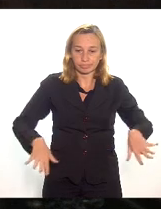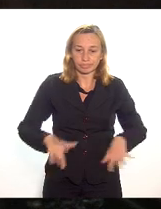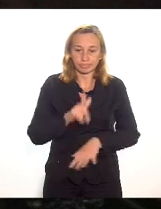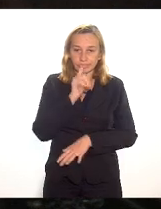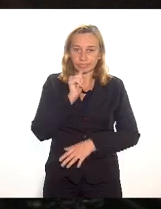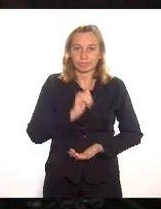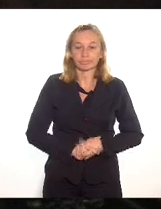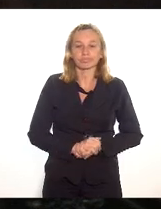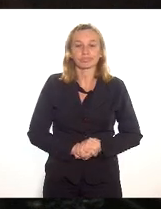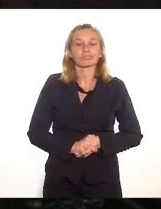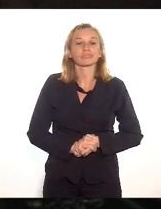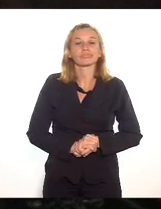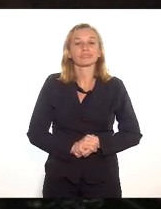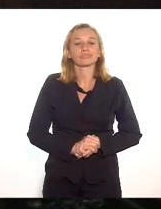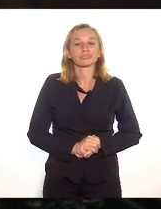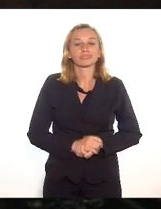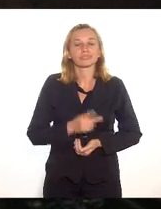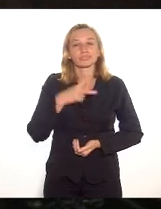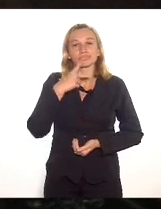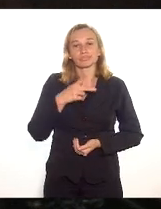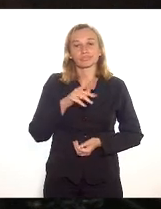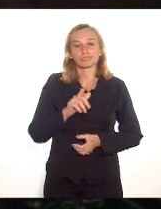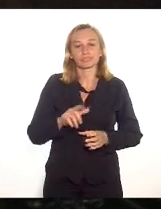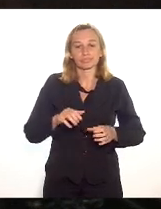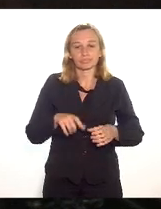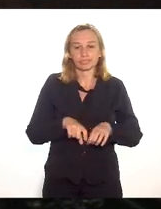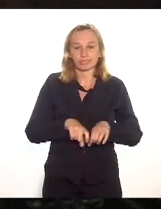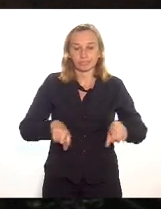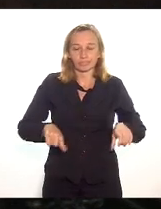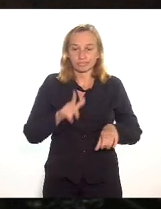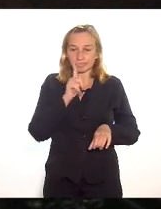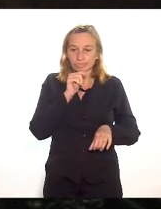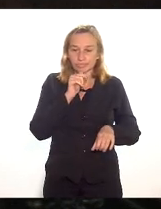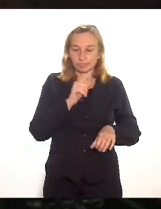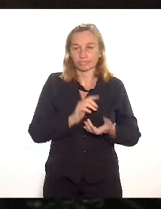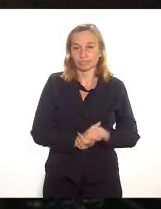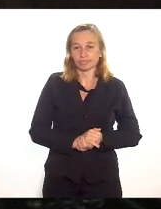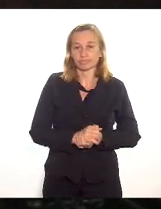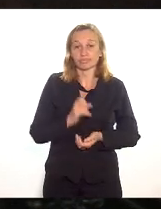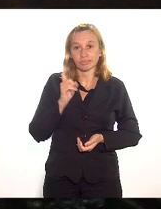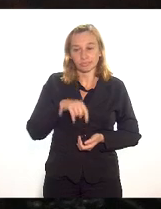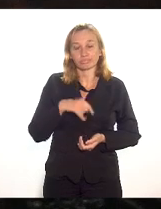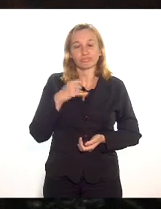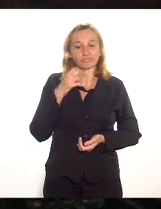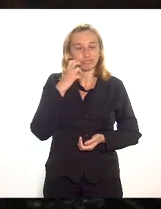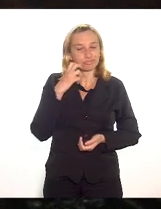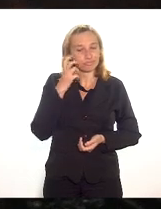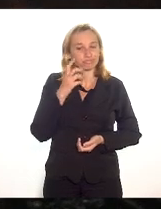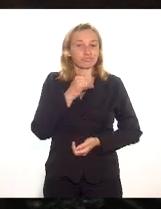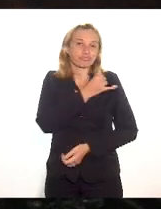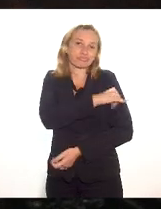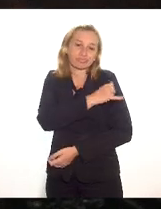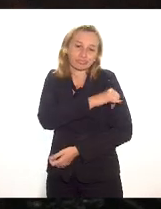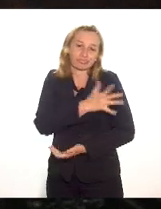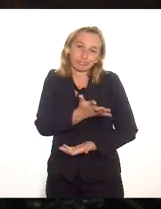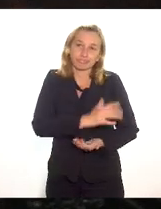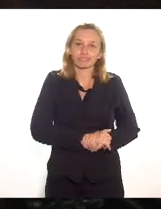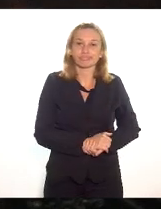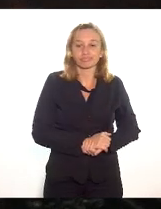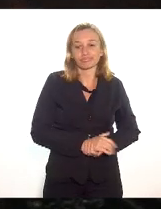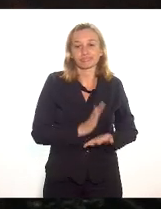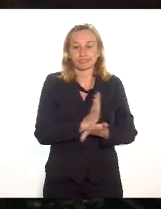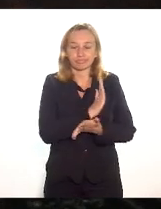água. E quando a gente fala de saneamento básico, então, é uma vergonha. O Rio de Janeiro, que em